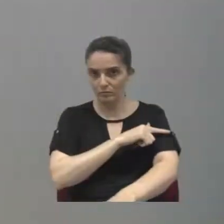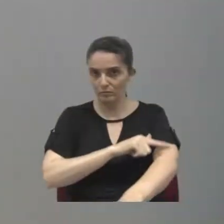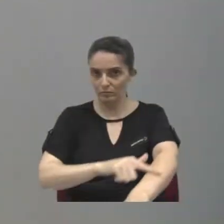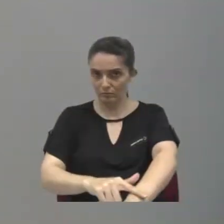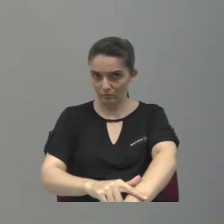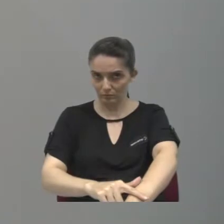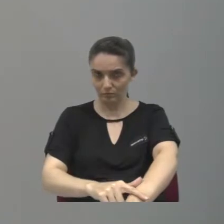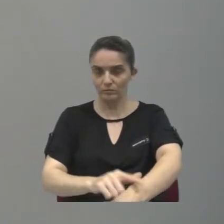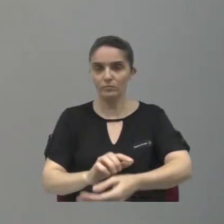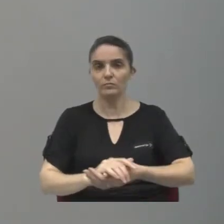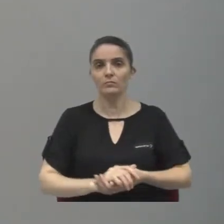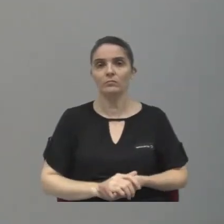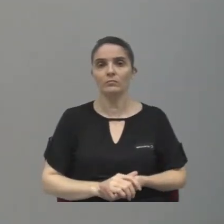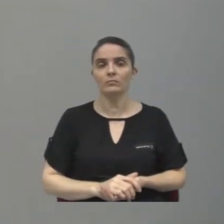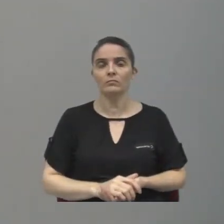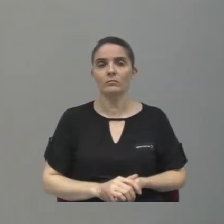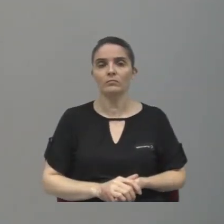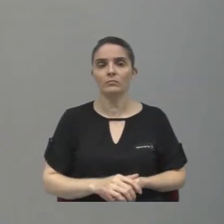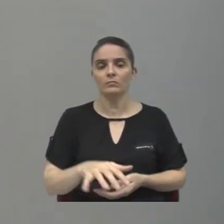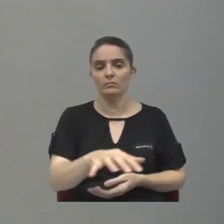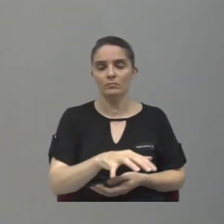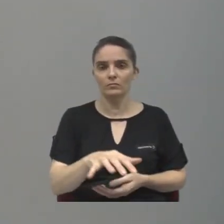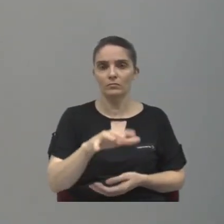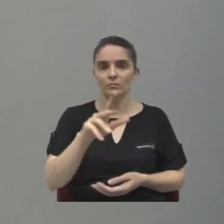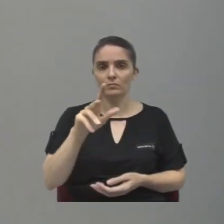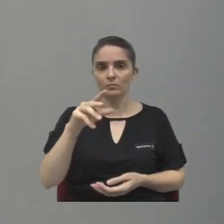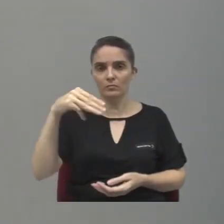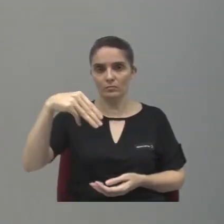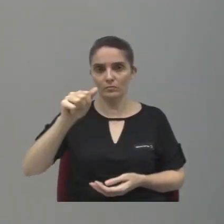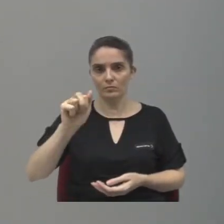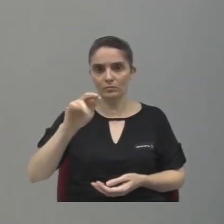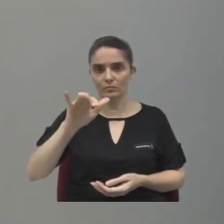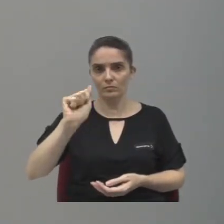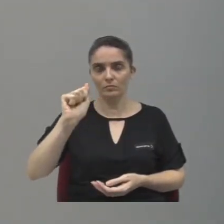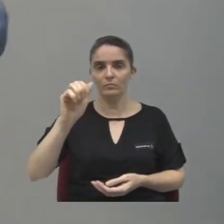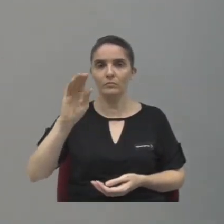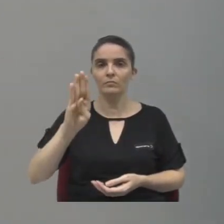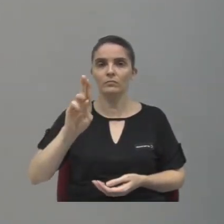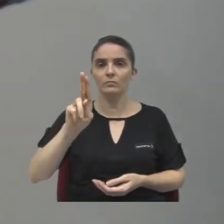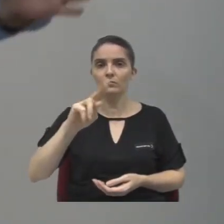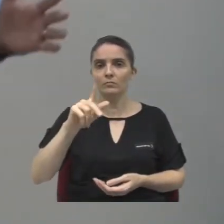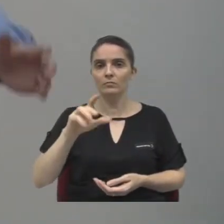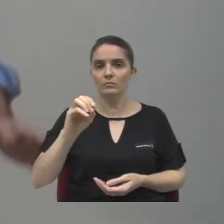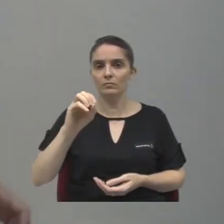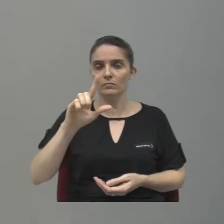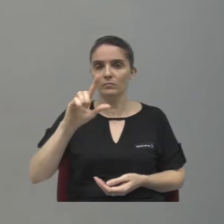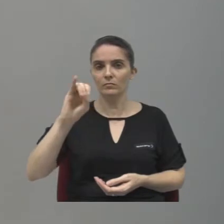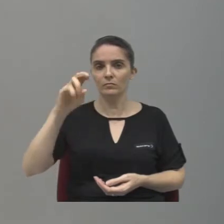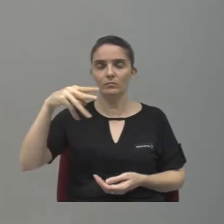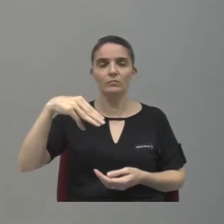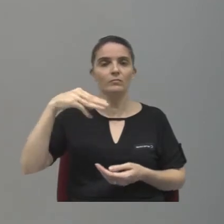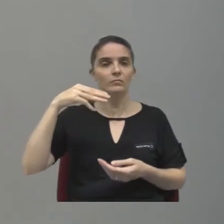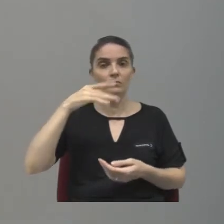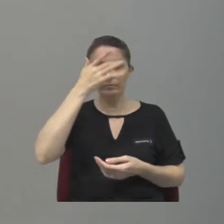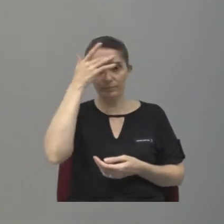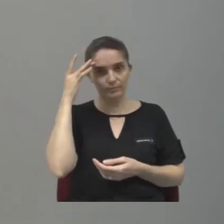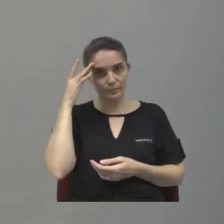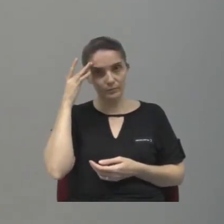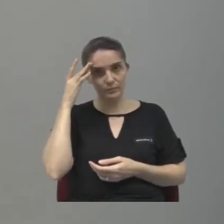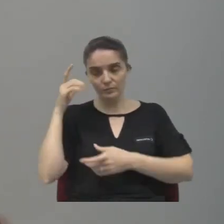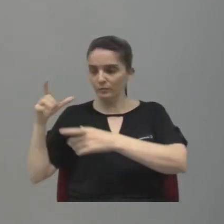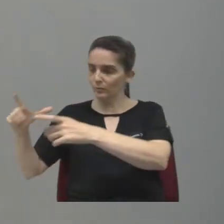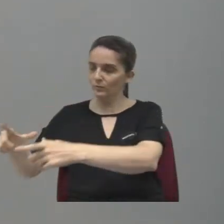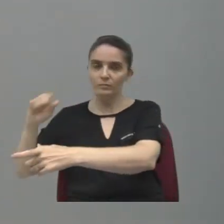está para o lixo. Na Praça Maria Busolini, onde tem feira, é notório as pessoas próximo à lixeira,